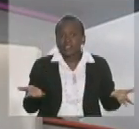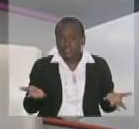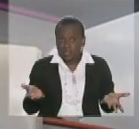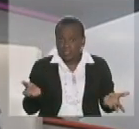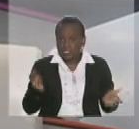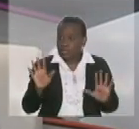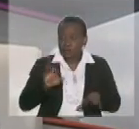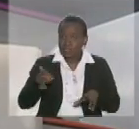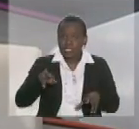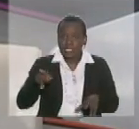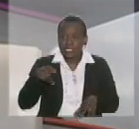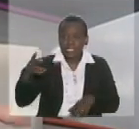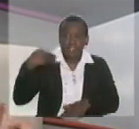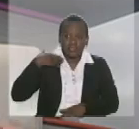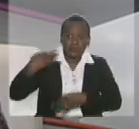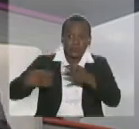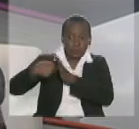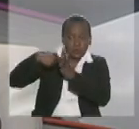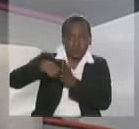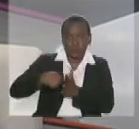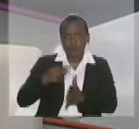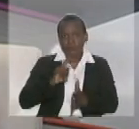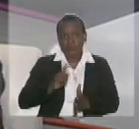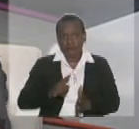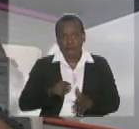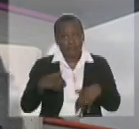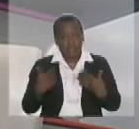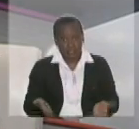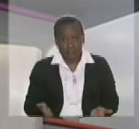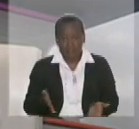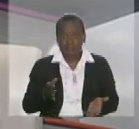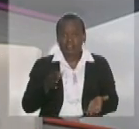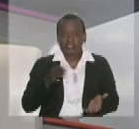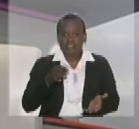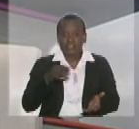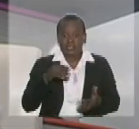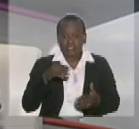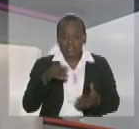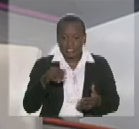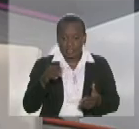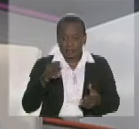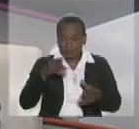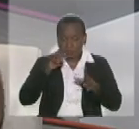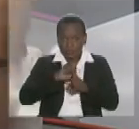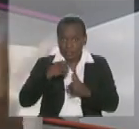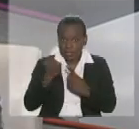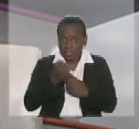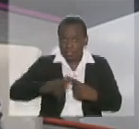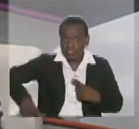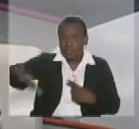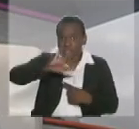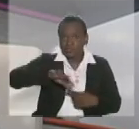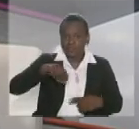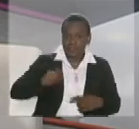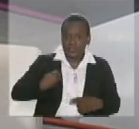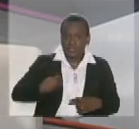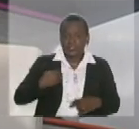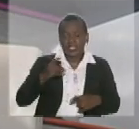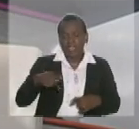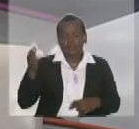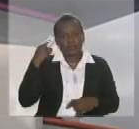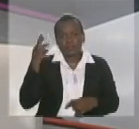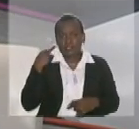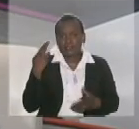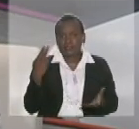interna, né? E não através do julgamento do outro, né? Então, mas assim, dentro da sociedade que a gente vive, acaba